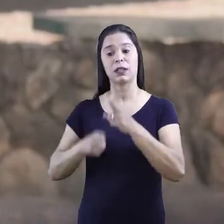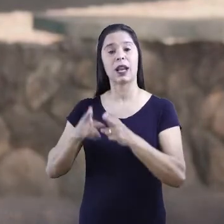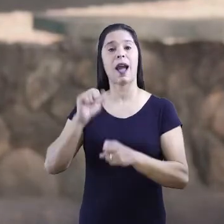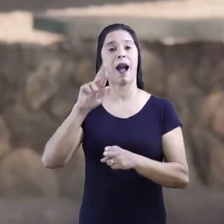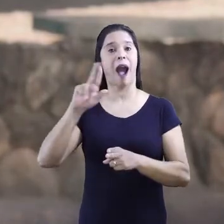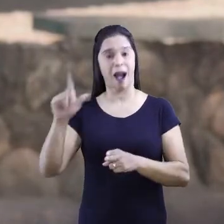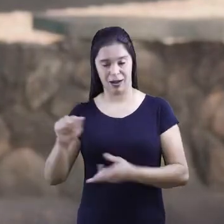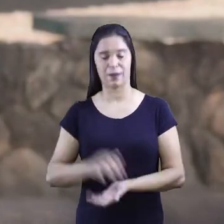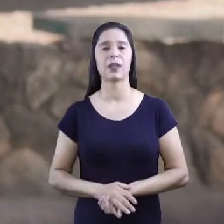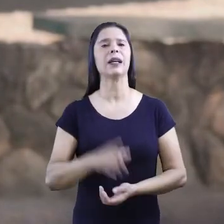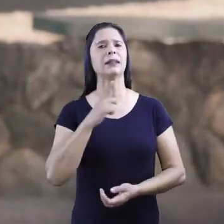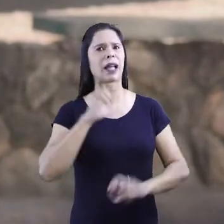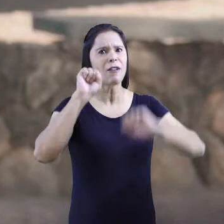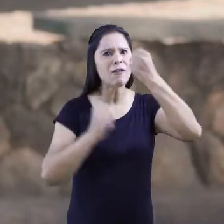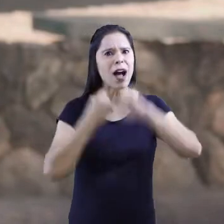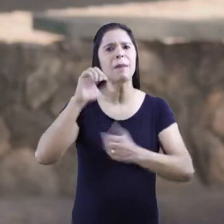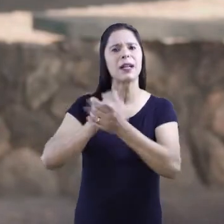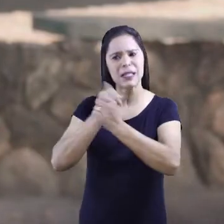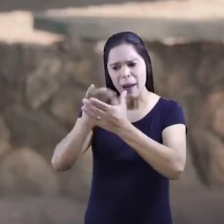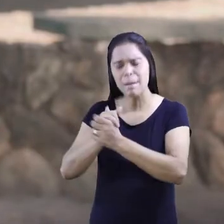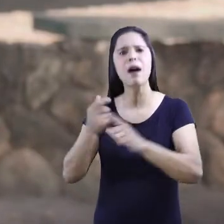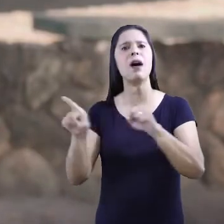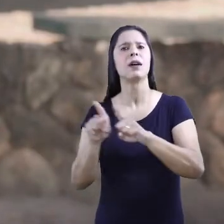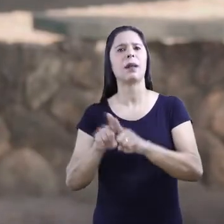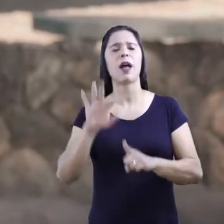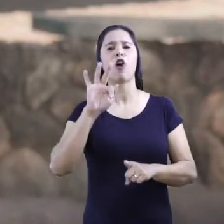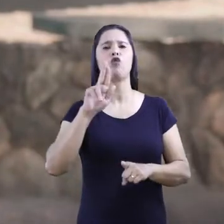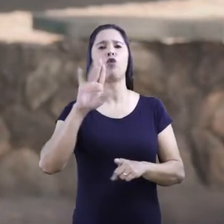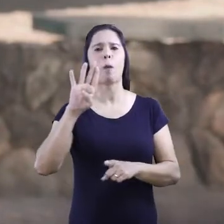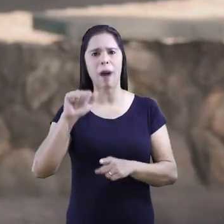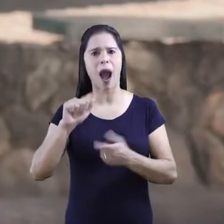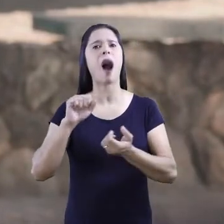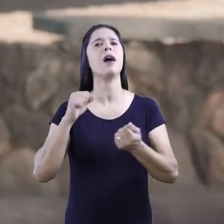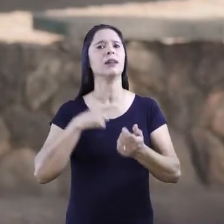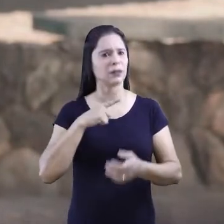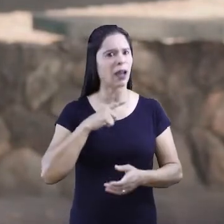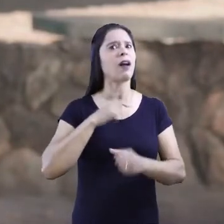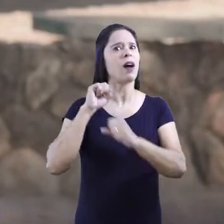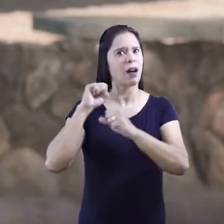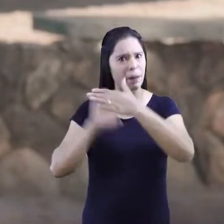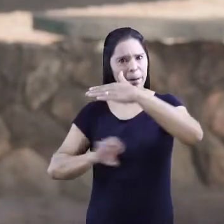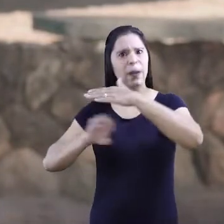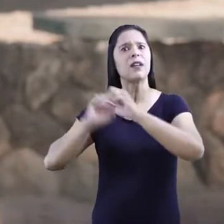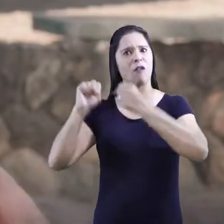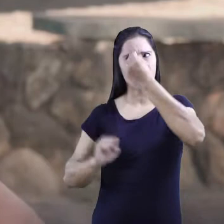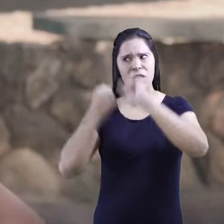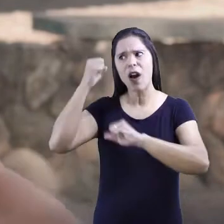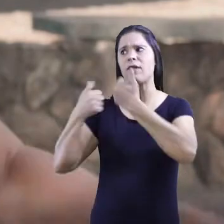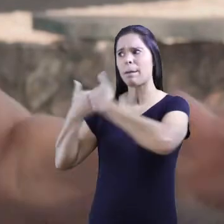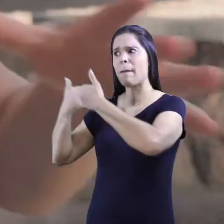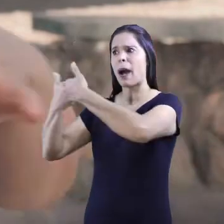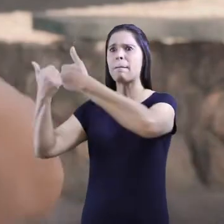da localidade, a gente teve também algumas fábricas de sabão, algumas fábricas de fubá, fabriquetas